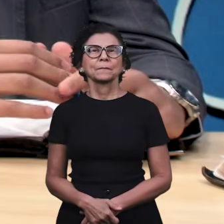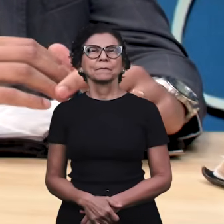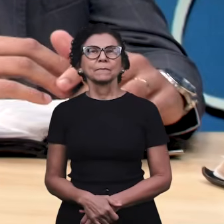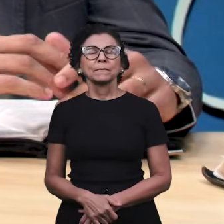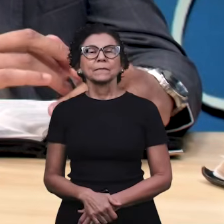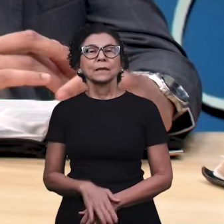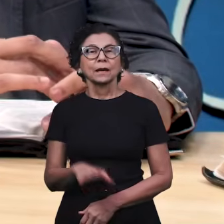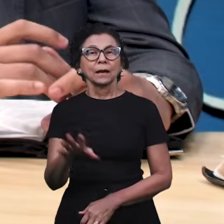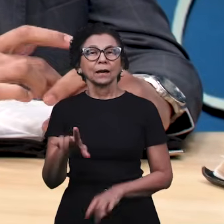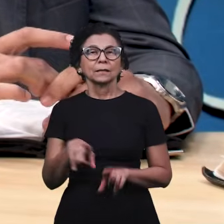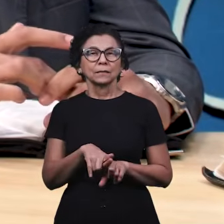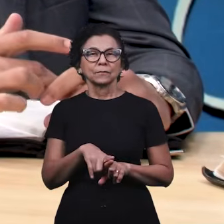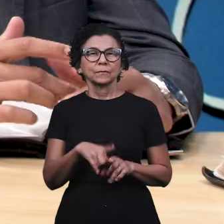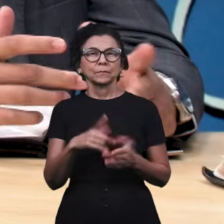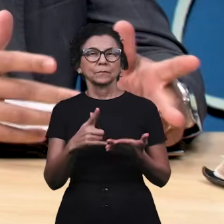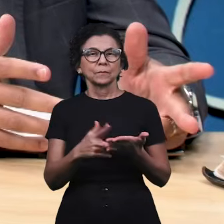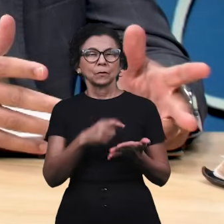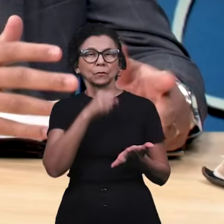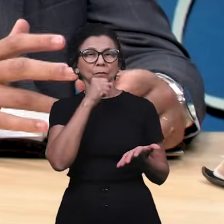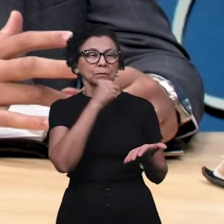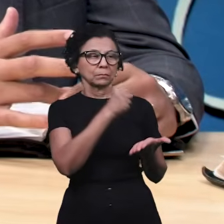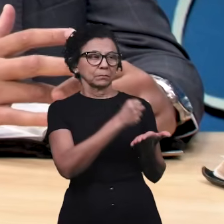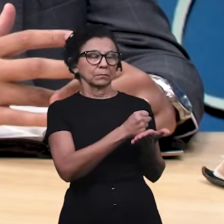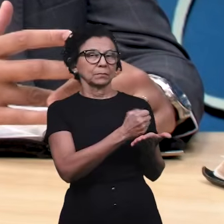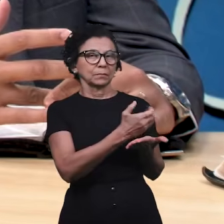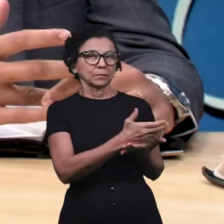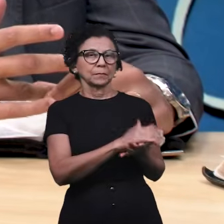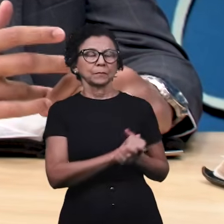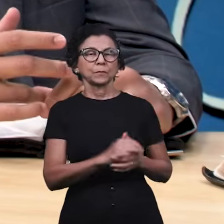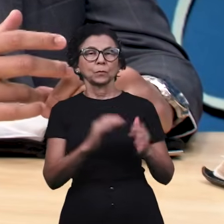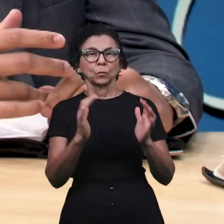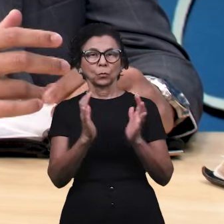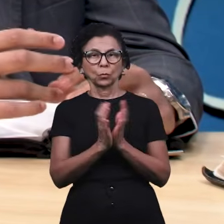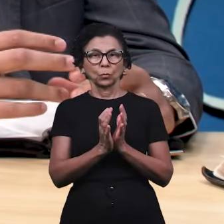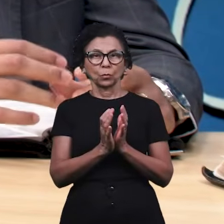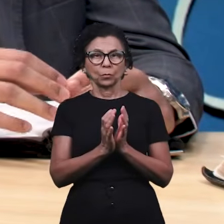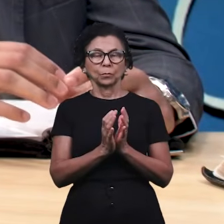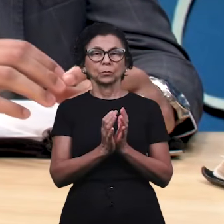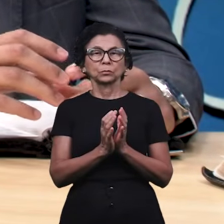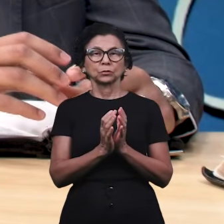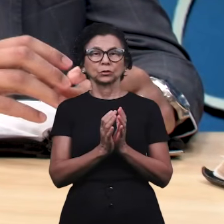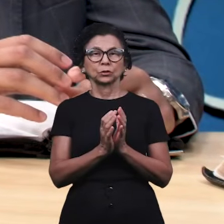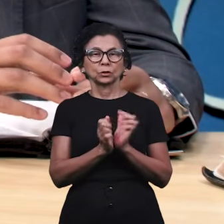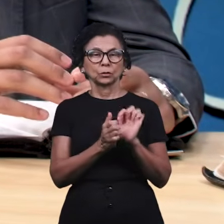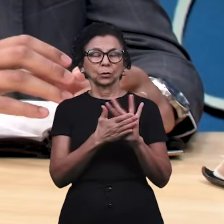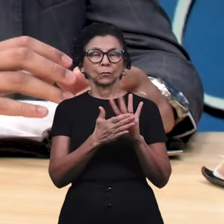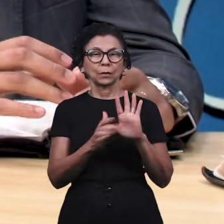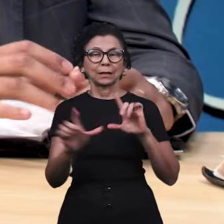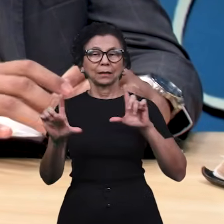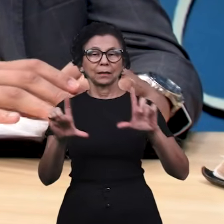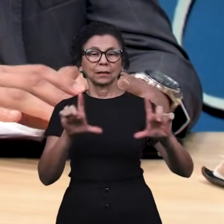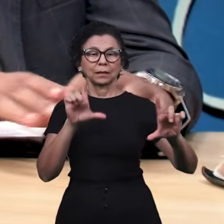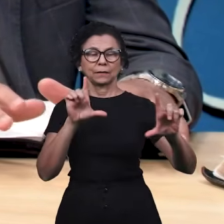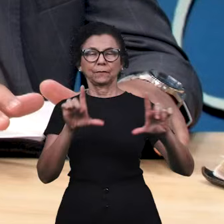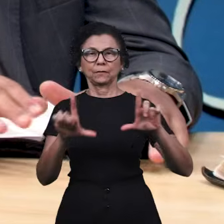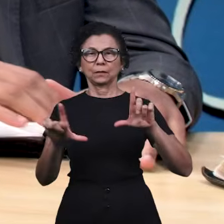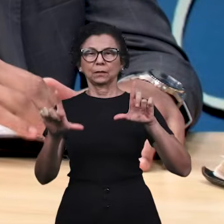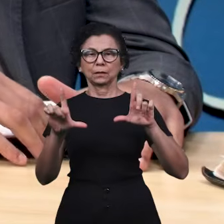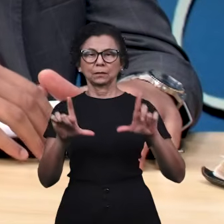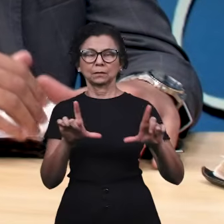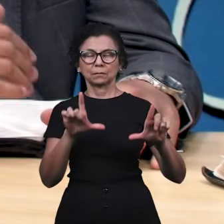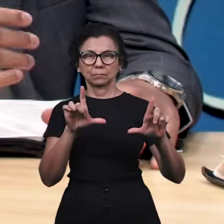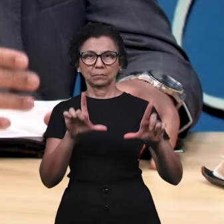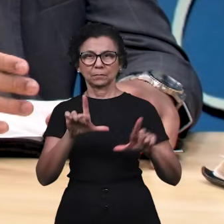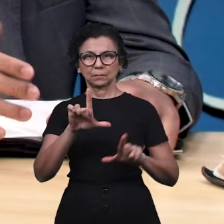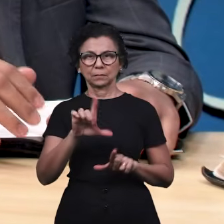Velho Testamento a postura dos levitas, né? Como que os levitas eles tinham uma ética inabalável.